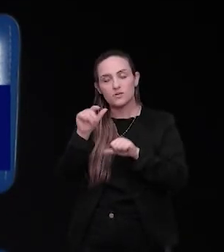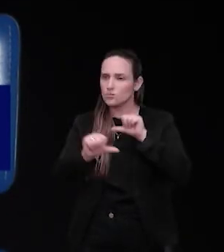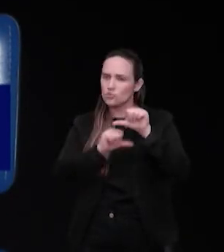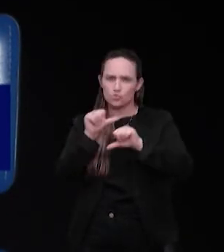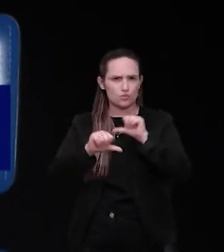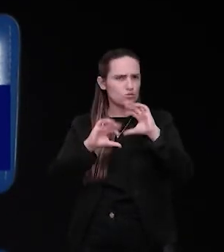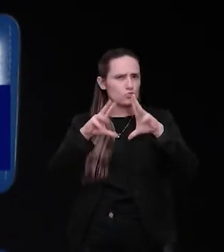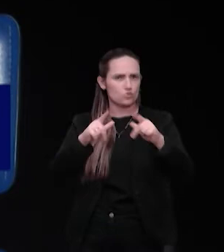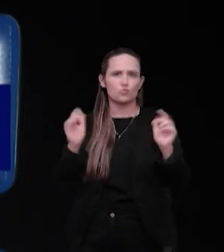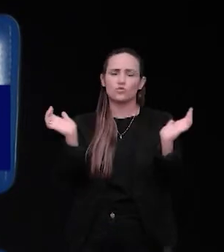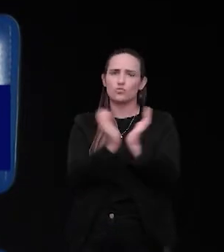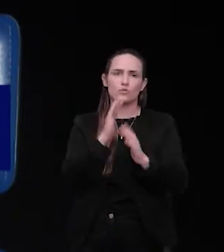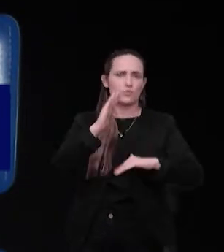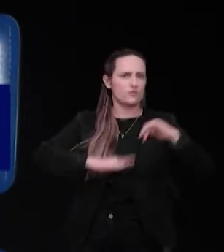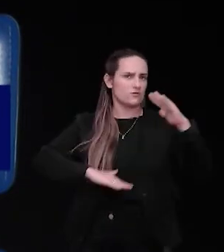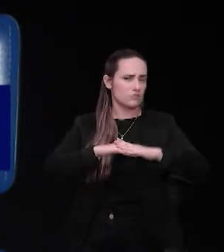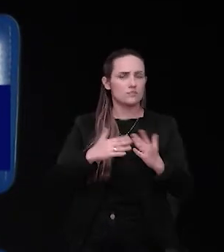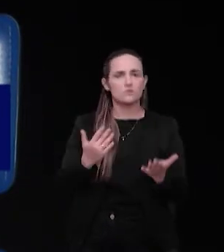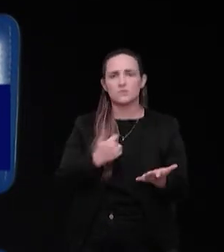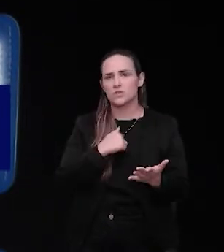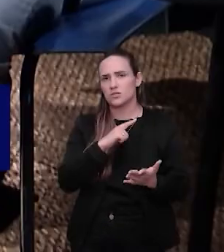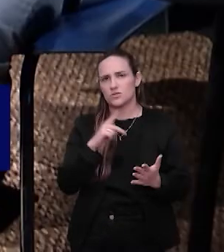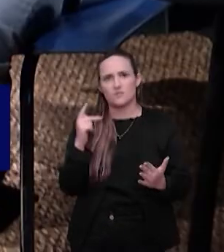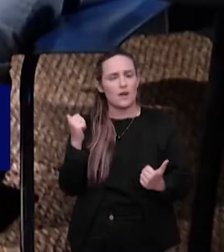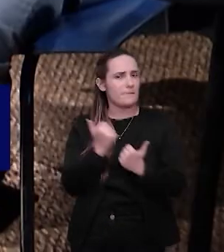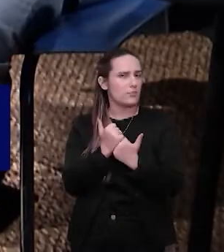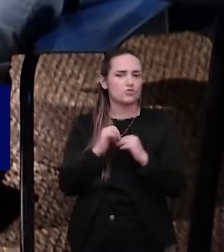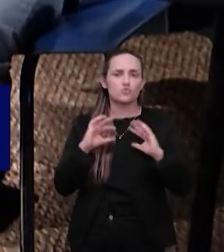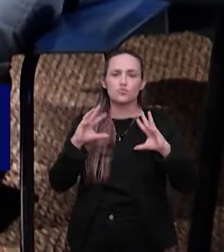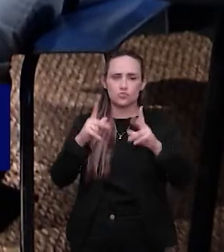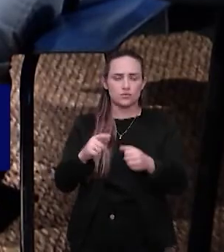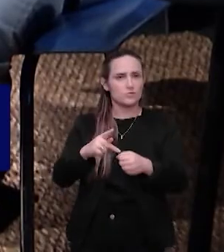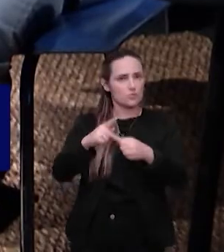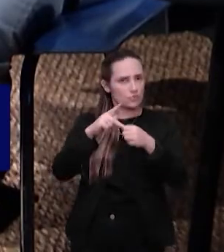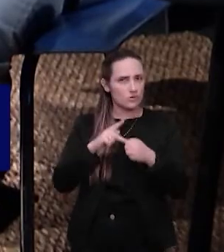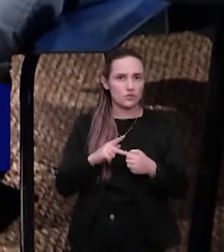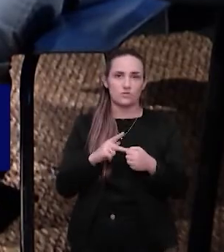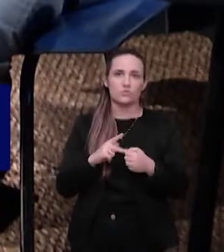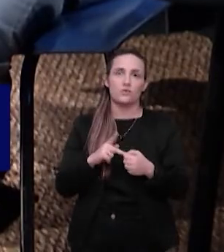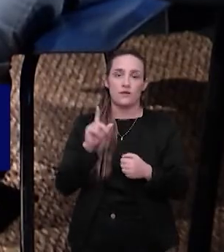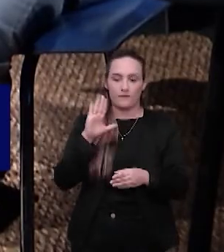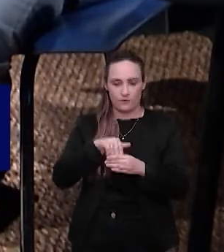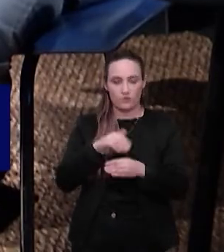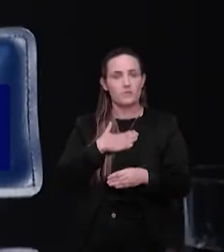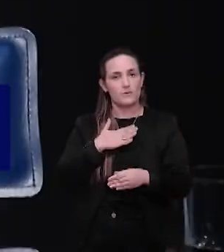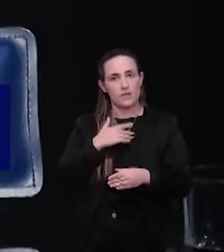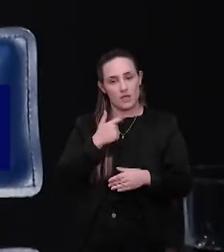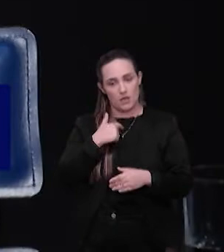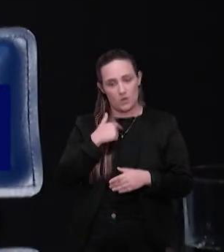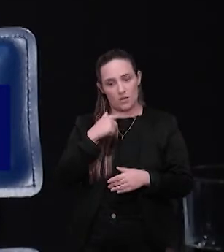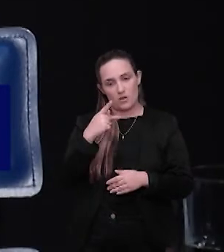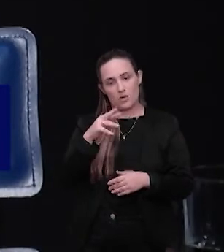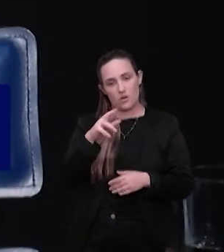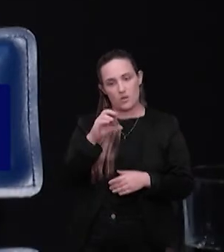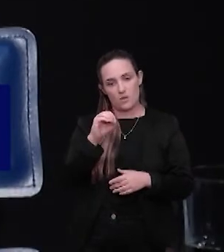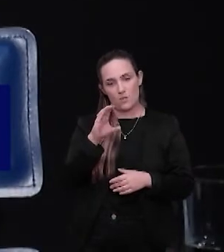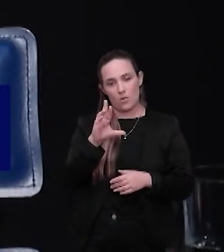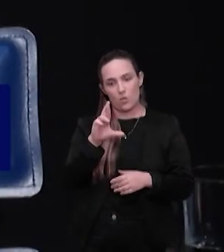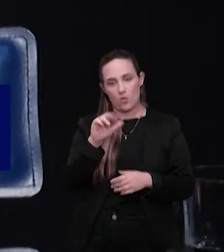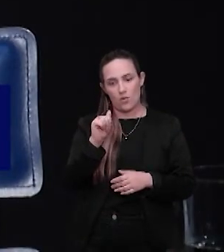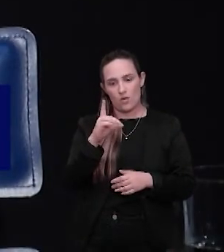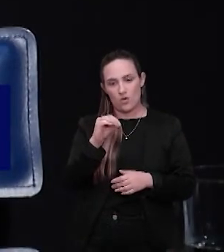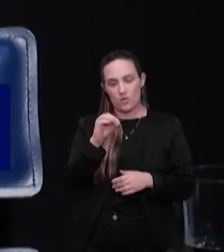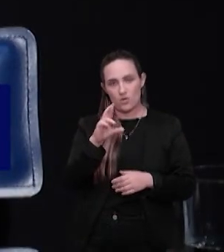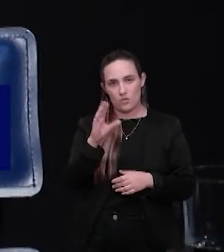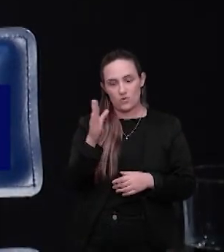procuradores. Eu tive apoio maciço dos procuradores para ser procurador-geral. Mas só para fazer uma ressalva aqui, o Dr. Paulo Passos, procurador de